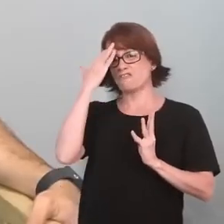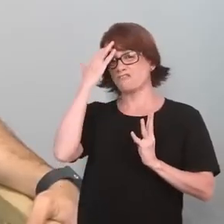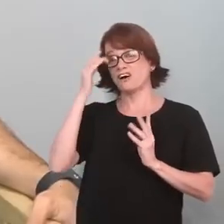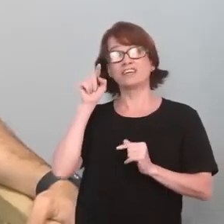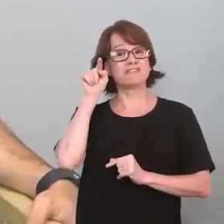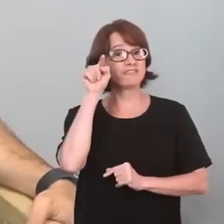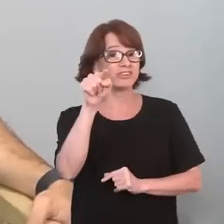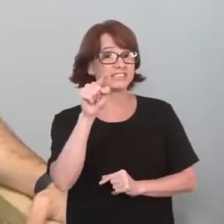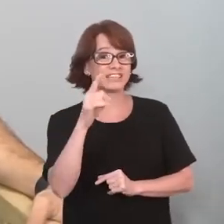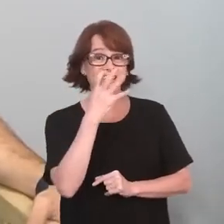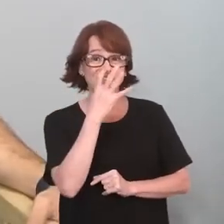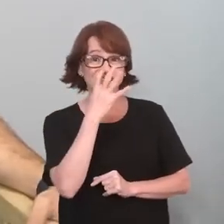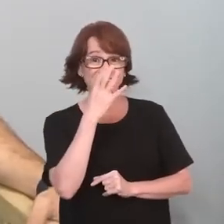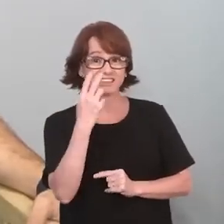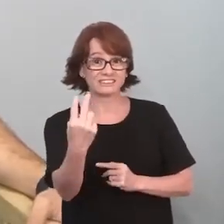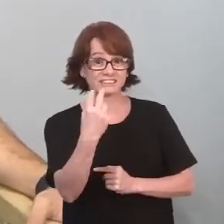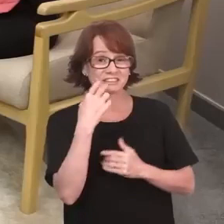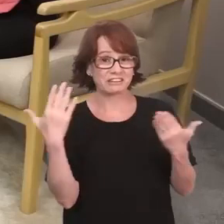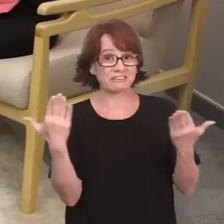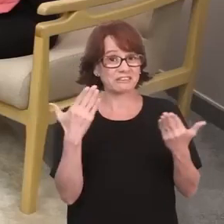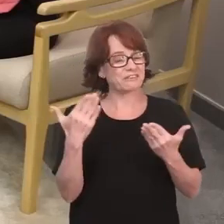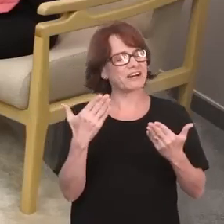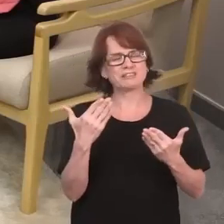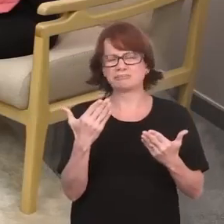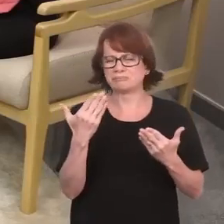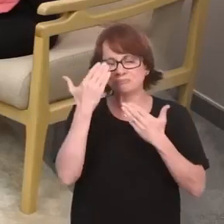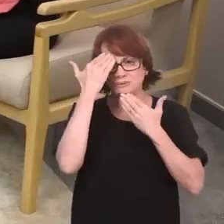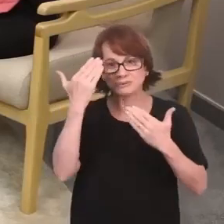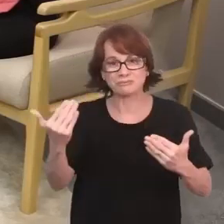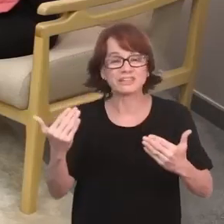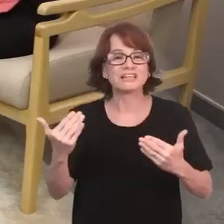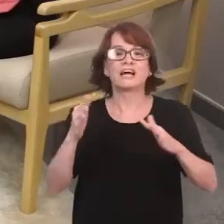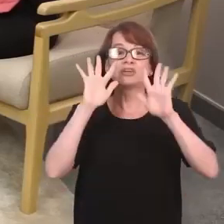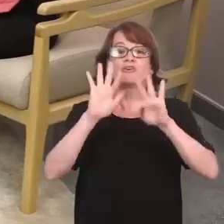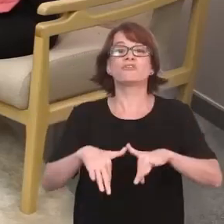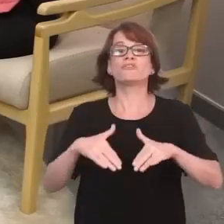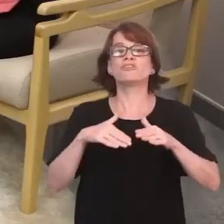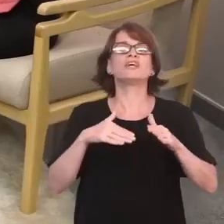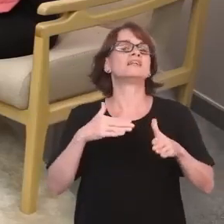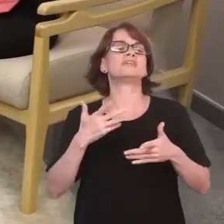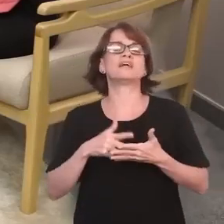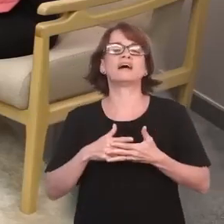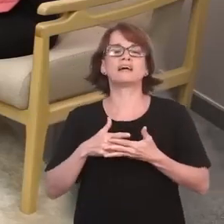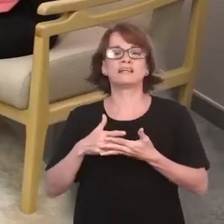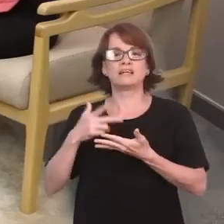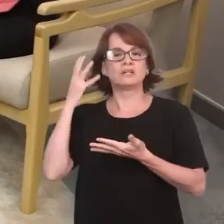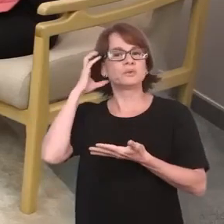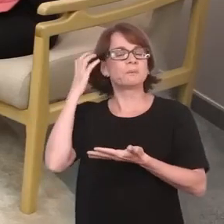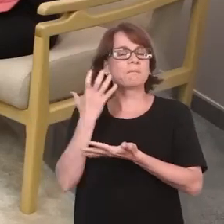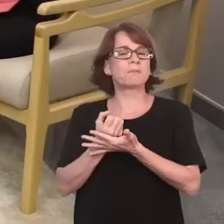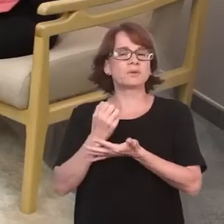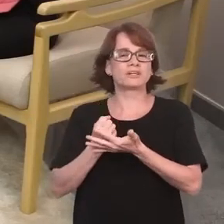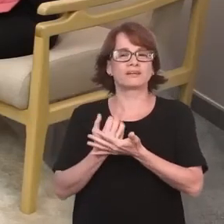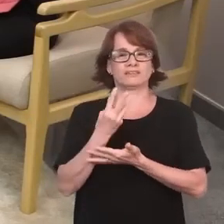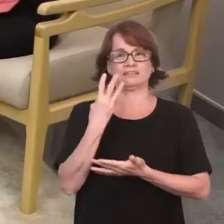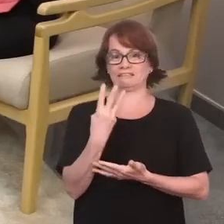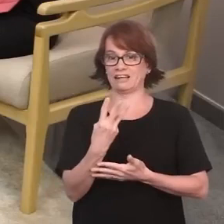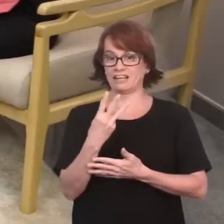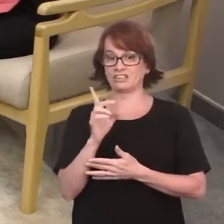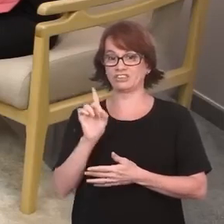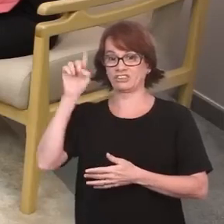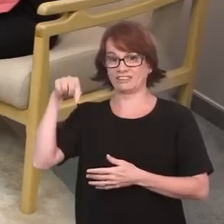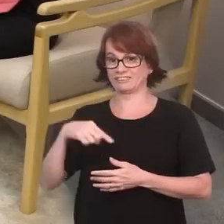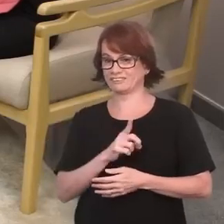que está lá atrás, a Vânia, a você que nos assiste, valeu demais. Esse é o fim do nosso episódio 3 de A Direita em Todas as Direções. Nós